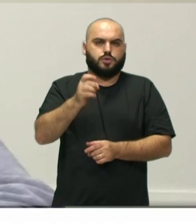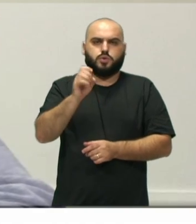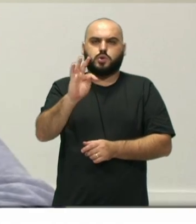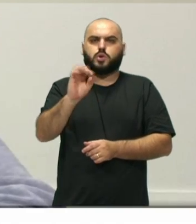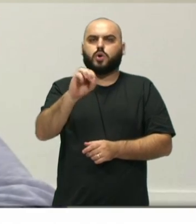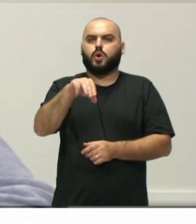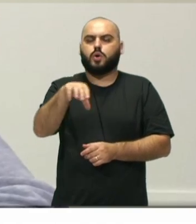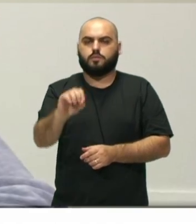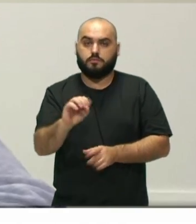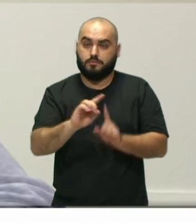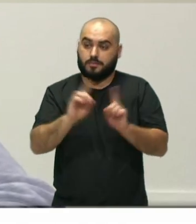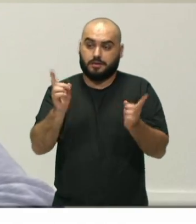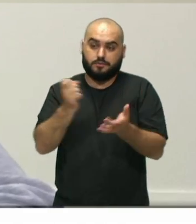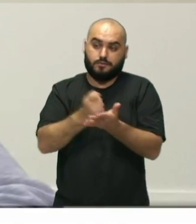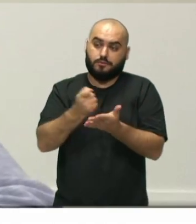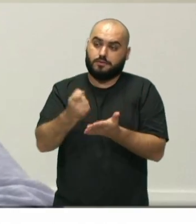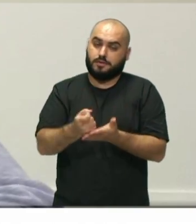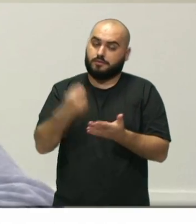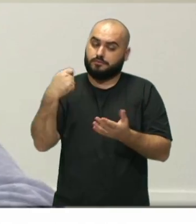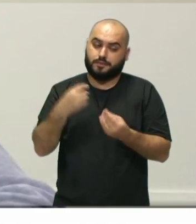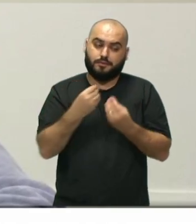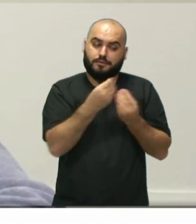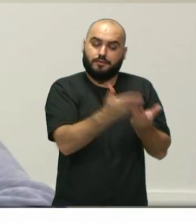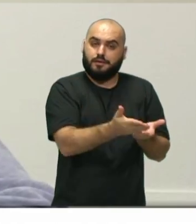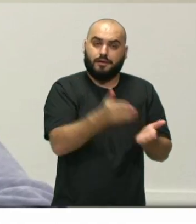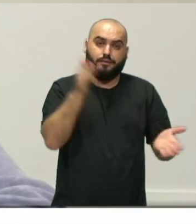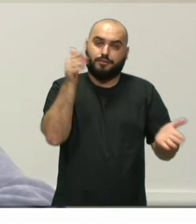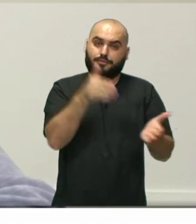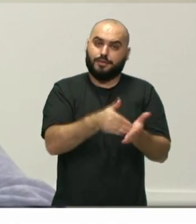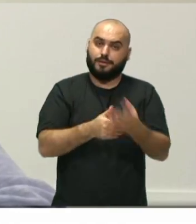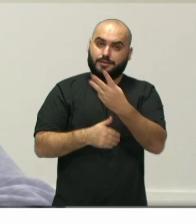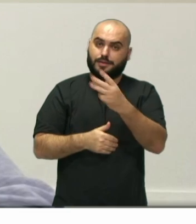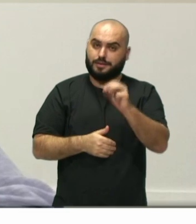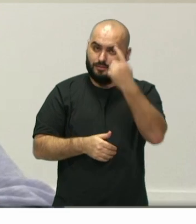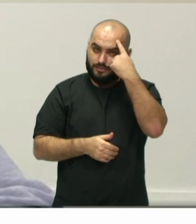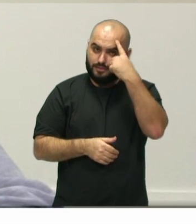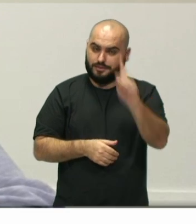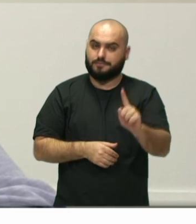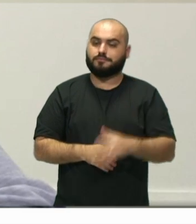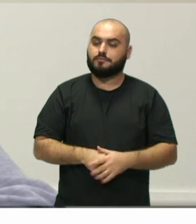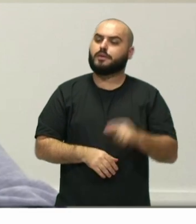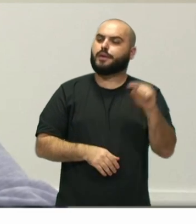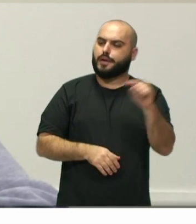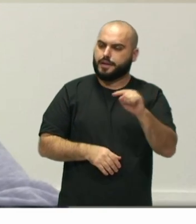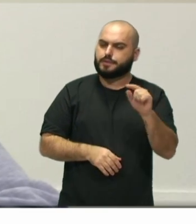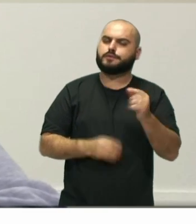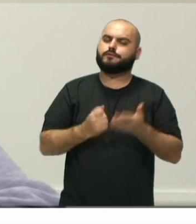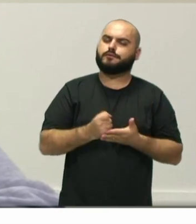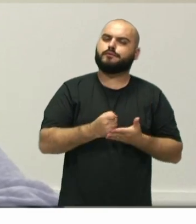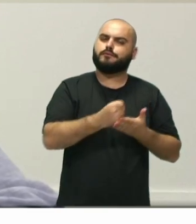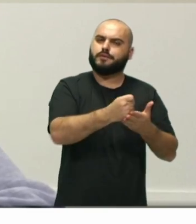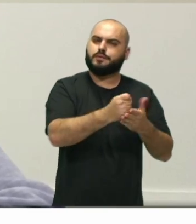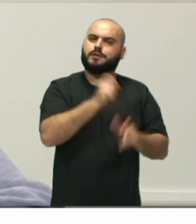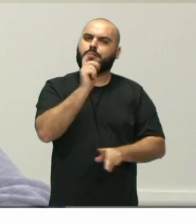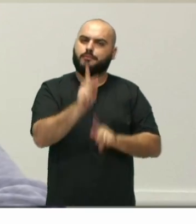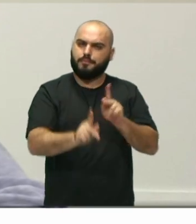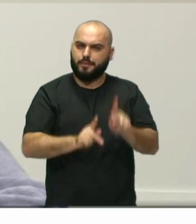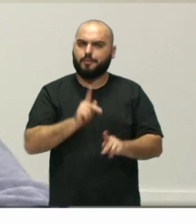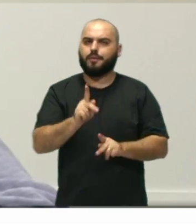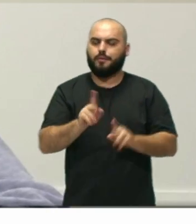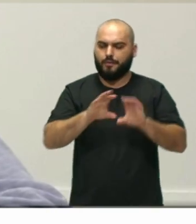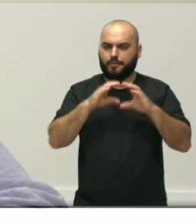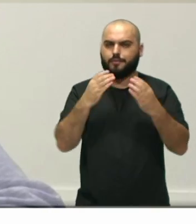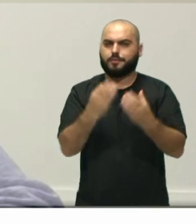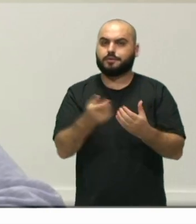meu contrato é que vocês têm que entregar esse exame em 30 dias. Sem dúvida, isso vai ajudar muito a população, a comunidade que precisa de um